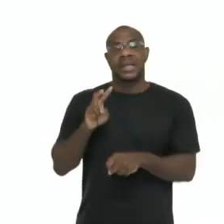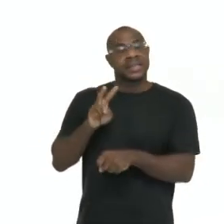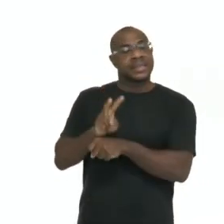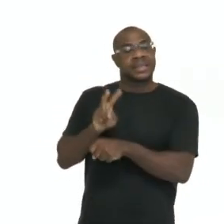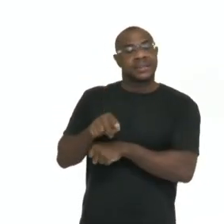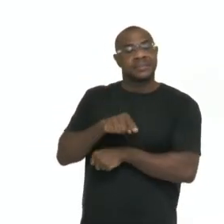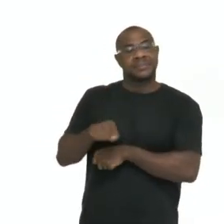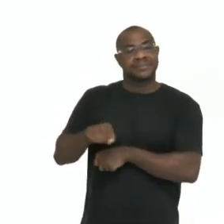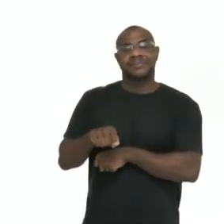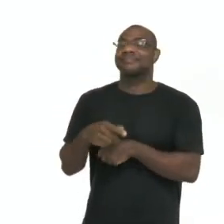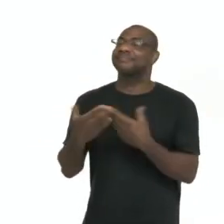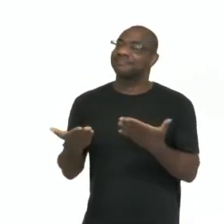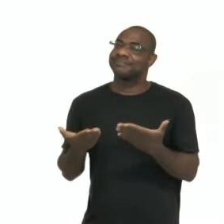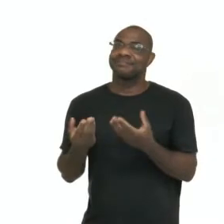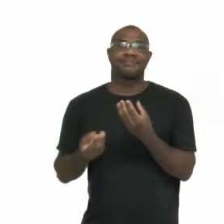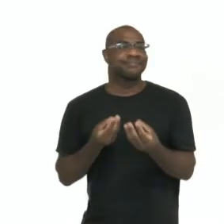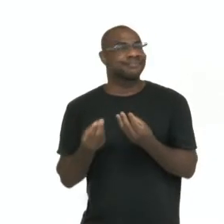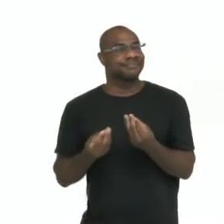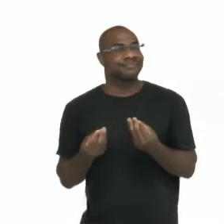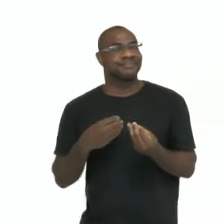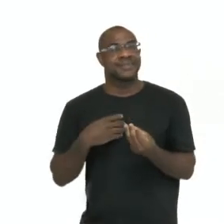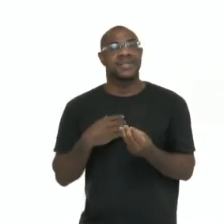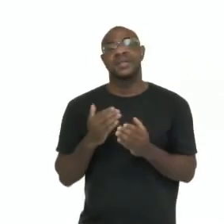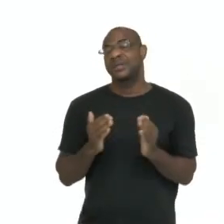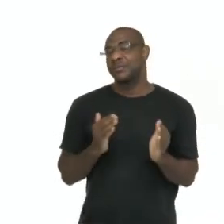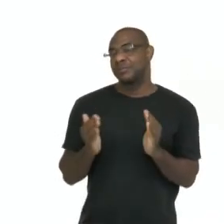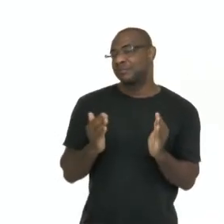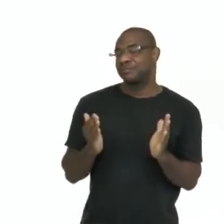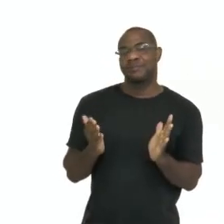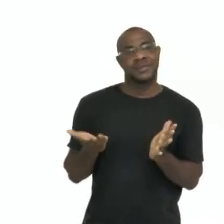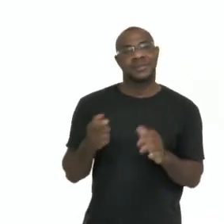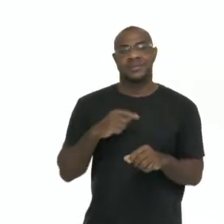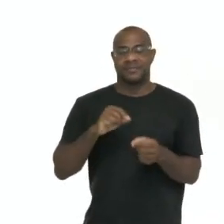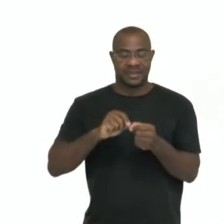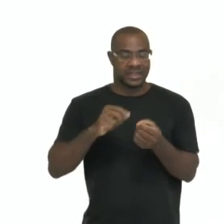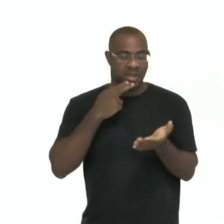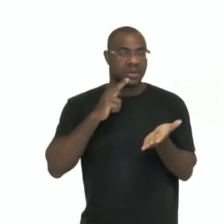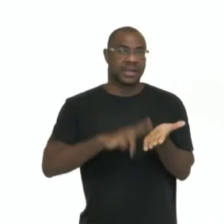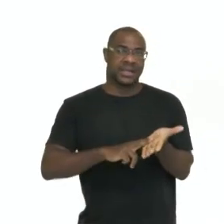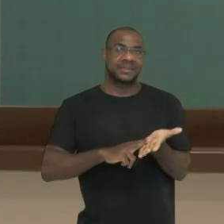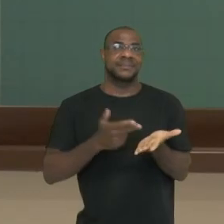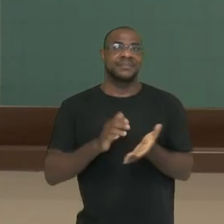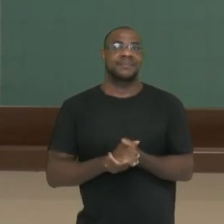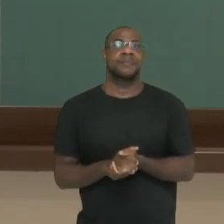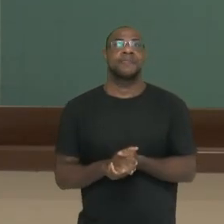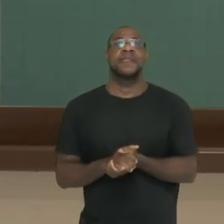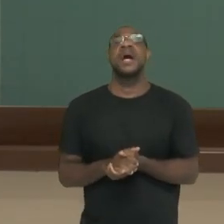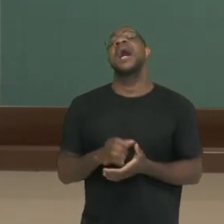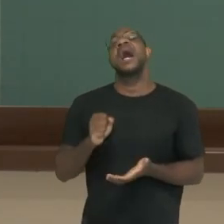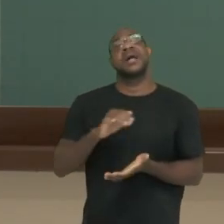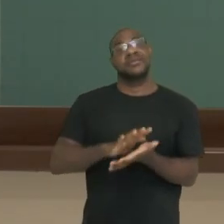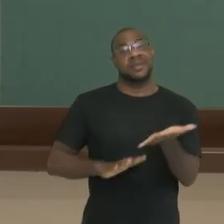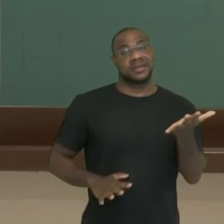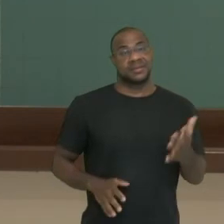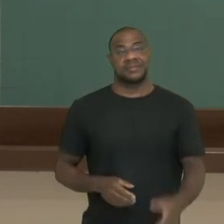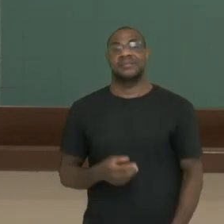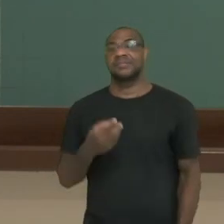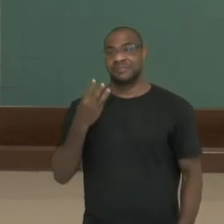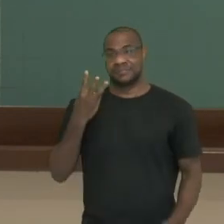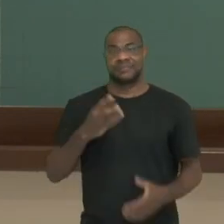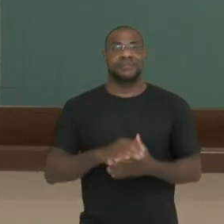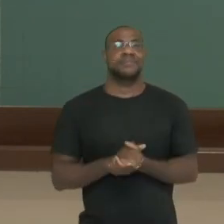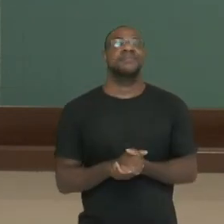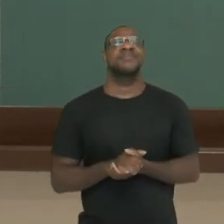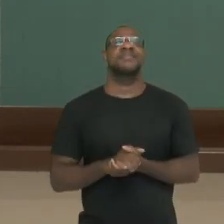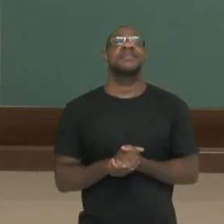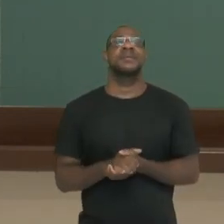seja, nos reportar a alguém no momento em que estamos elaborando uma carta de solicitação. E agora vamos para a nossa terceira